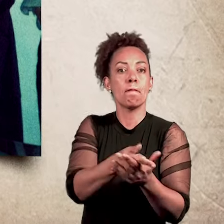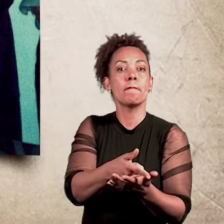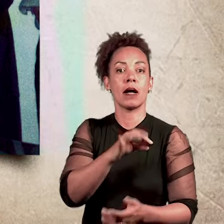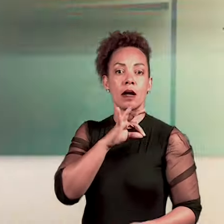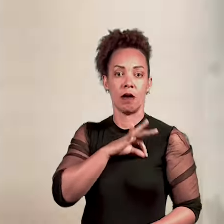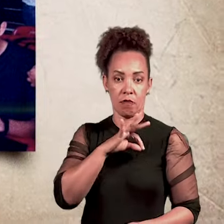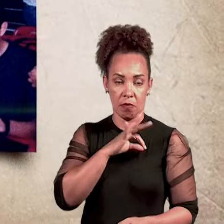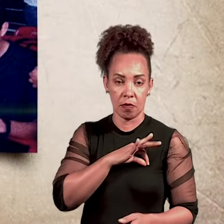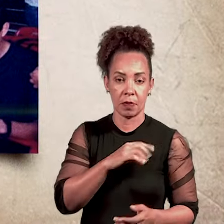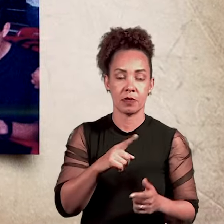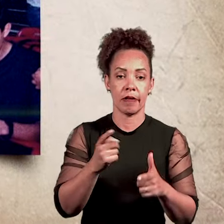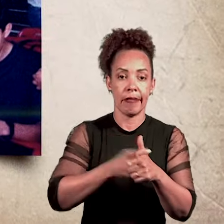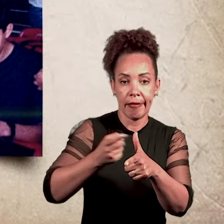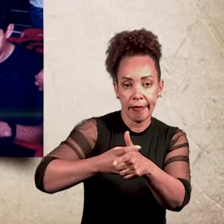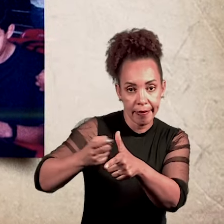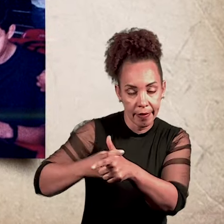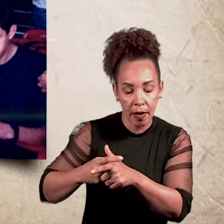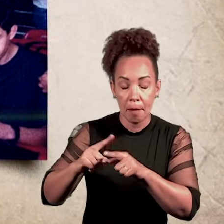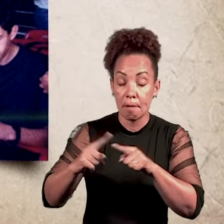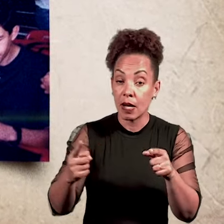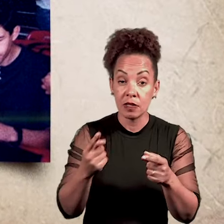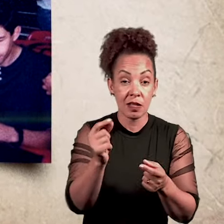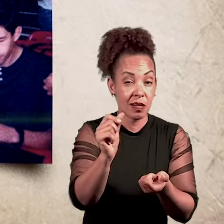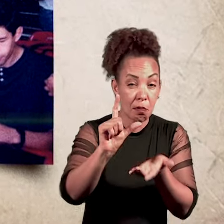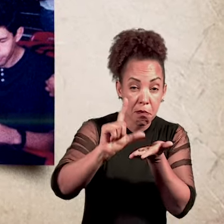isso gera uma crise muito grande, uma crise